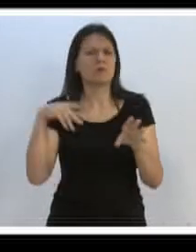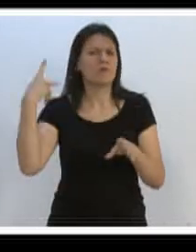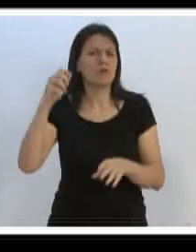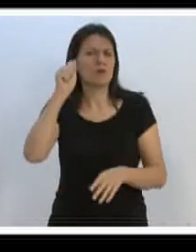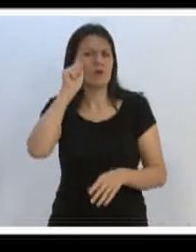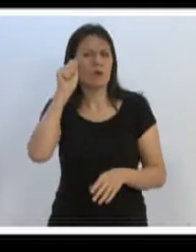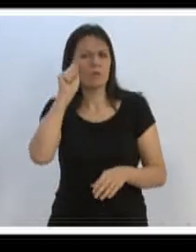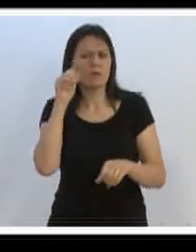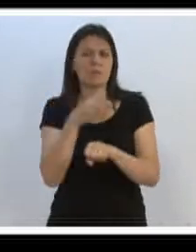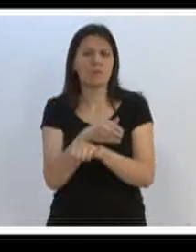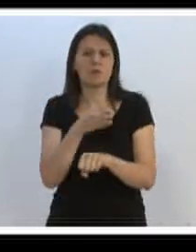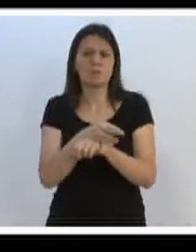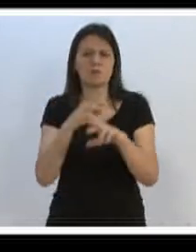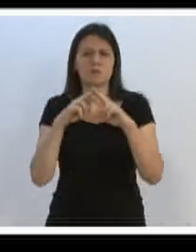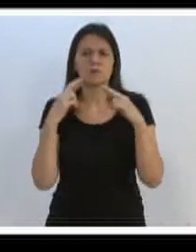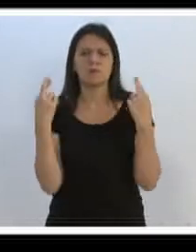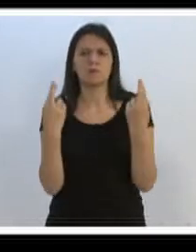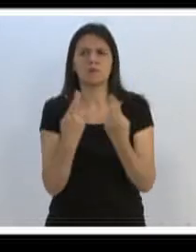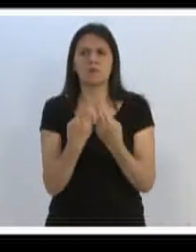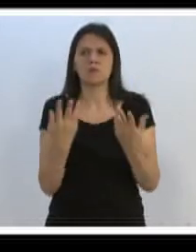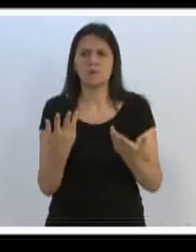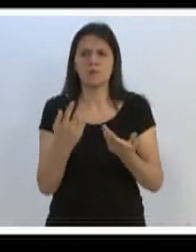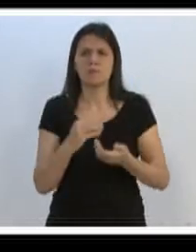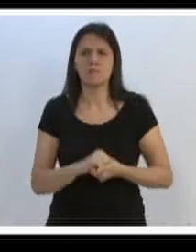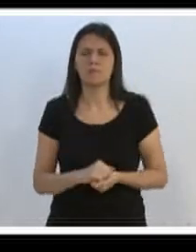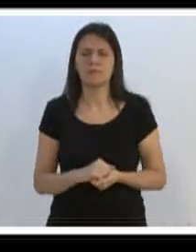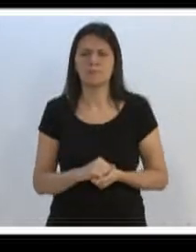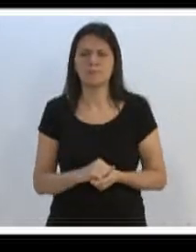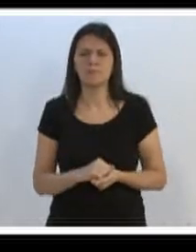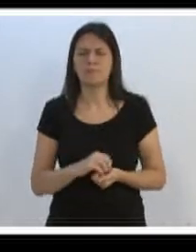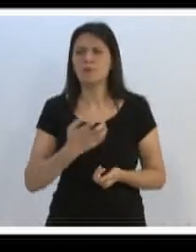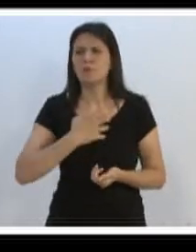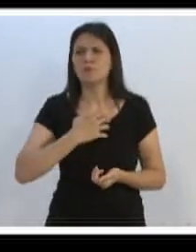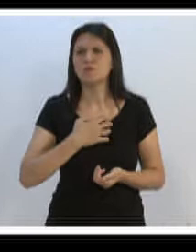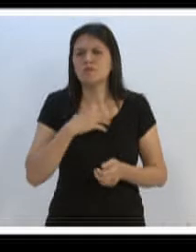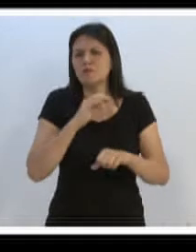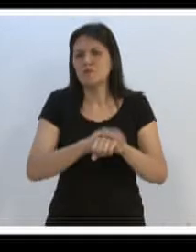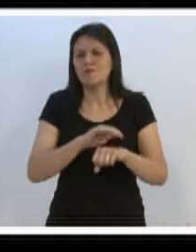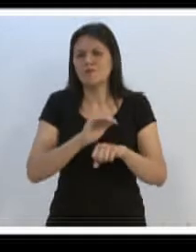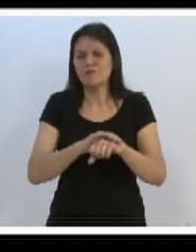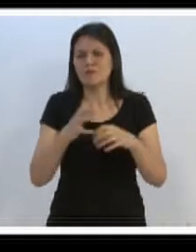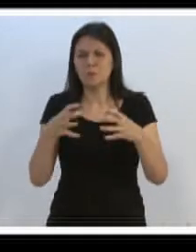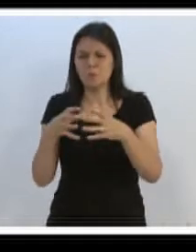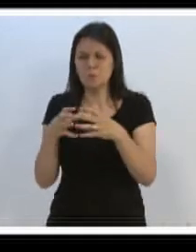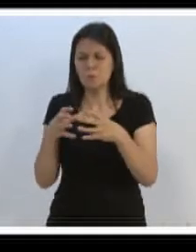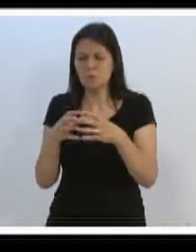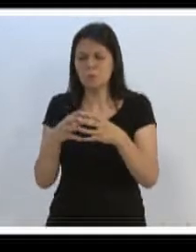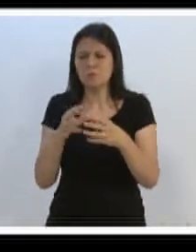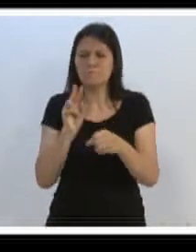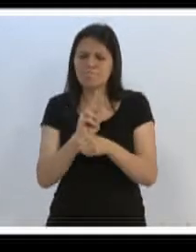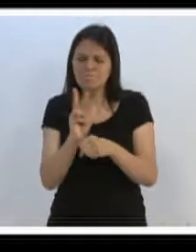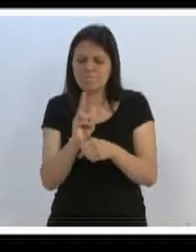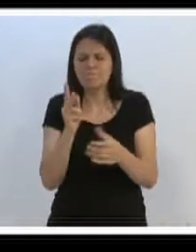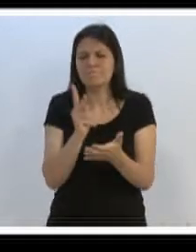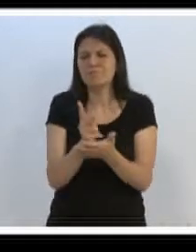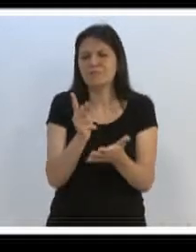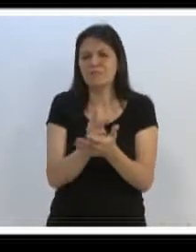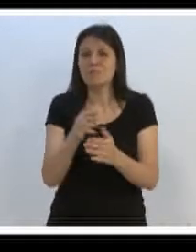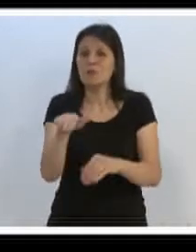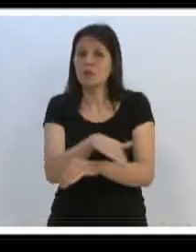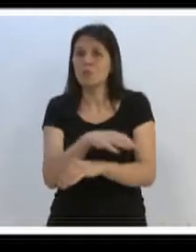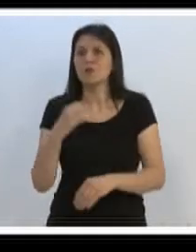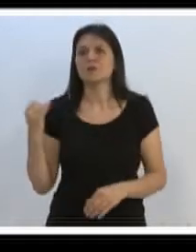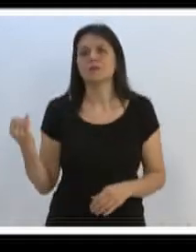da reunião, e a forma que foi feita, a comissão acompanhando esta rua tão